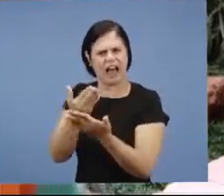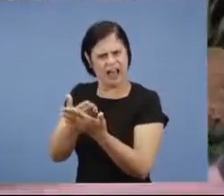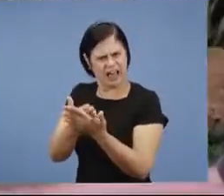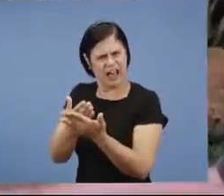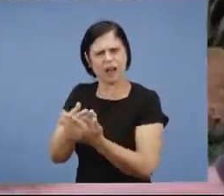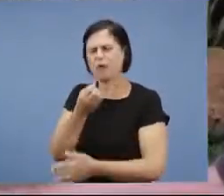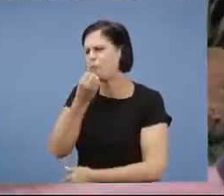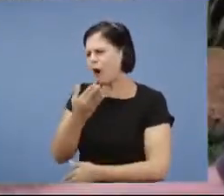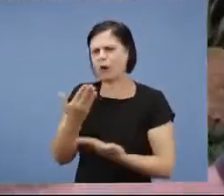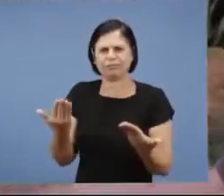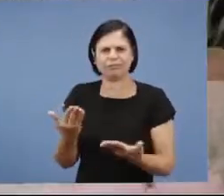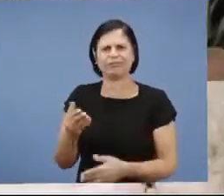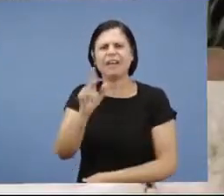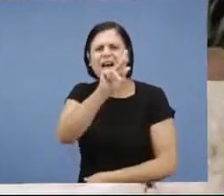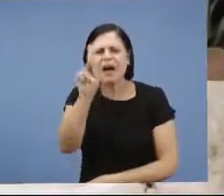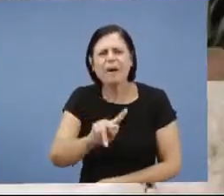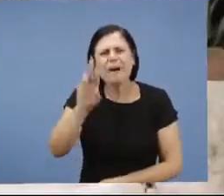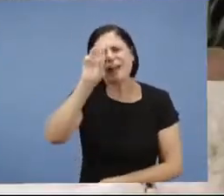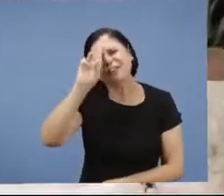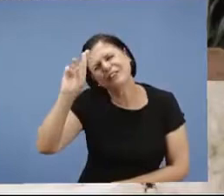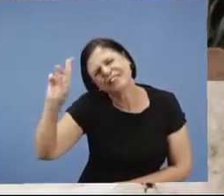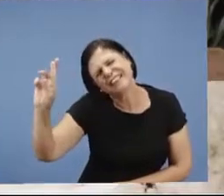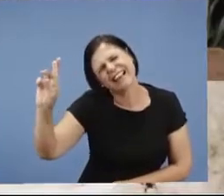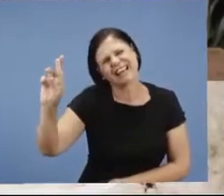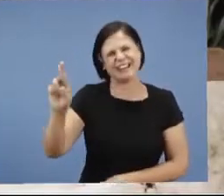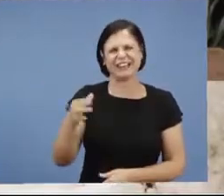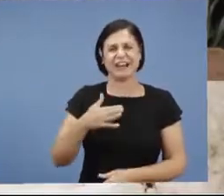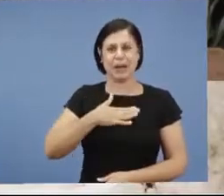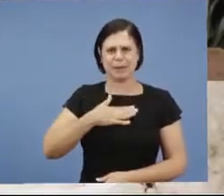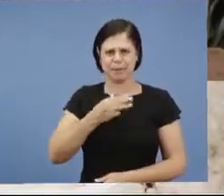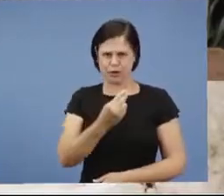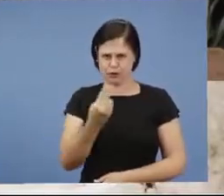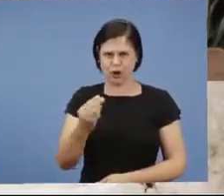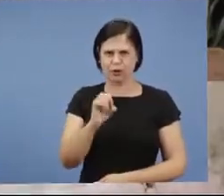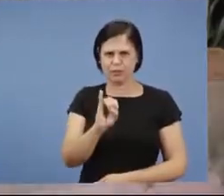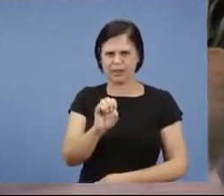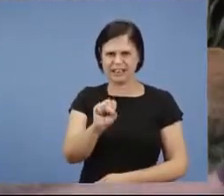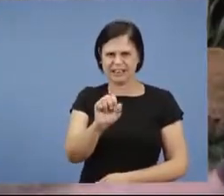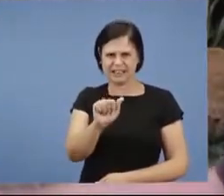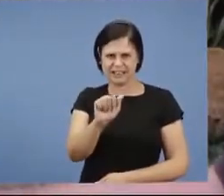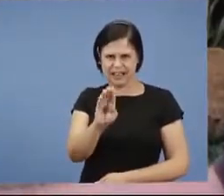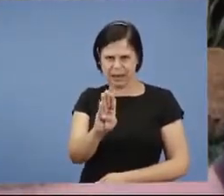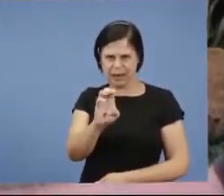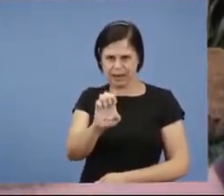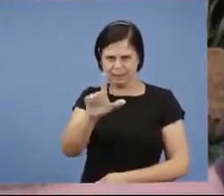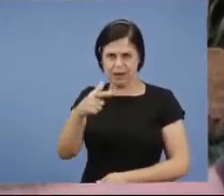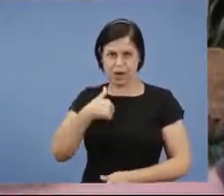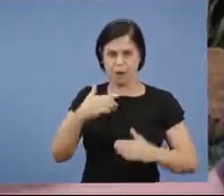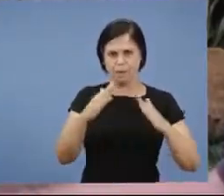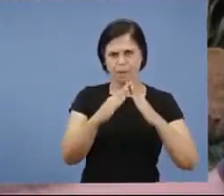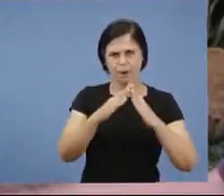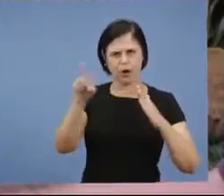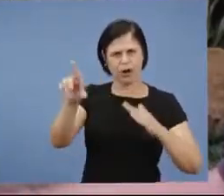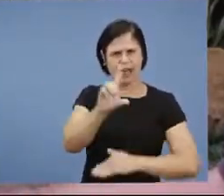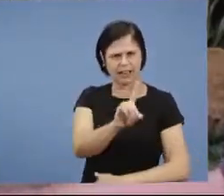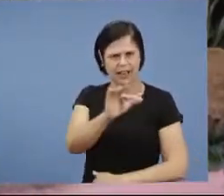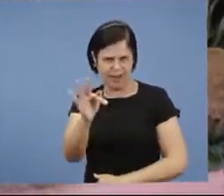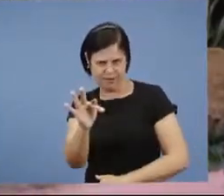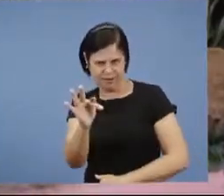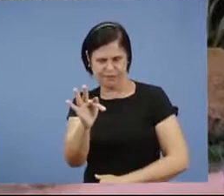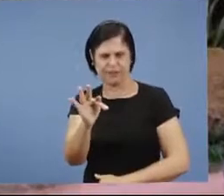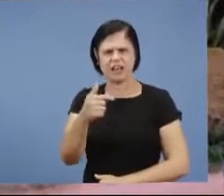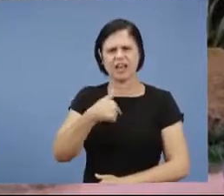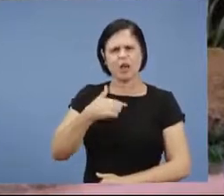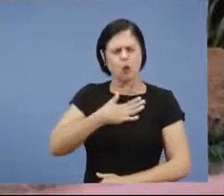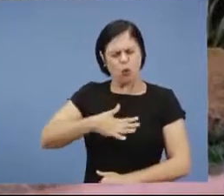bom. A paz do Senhor, irmãos. Isso. E meu nome é Isabel Perinazzo e eu sou de Brasília DF. E o